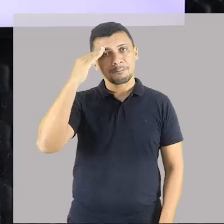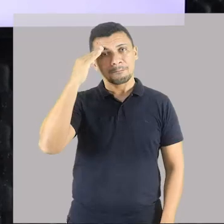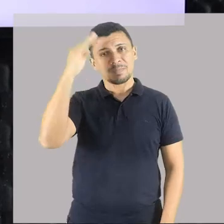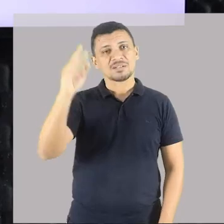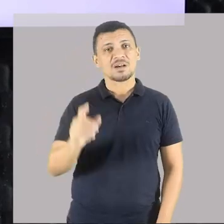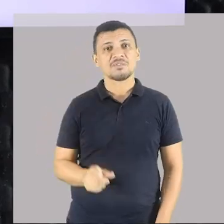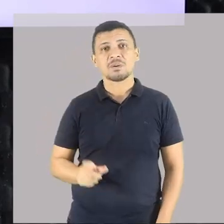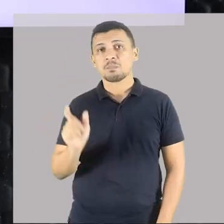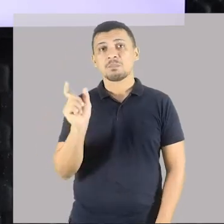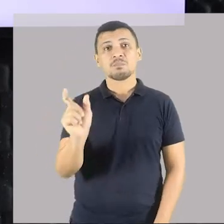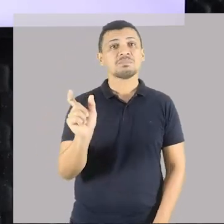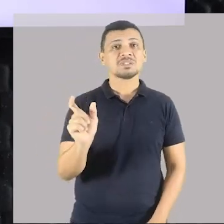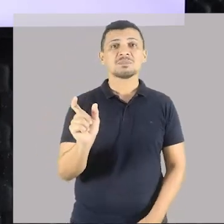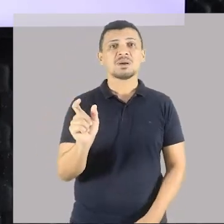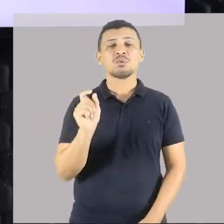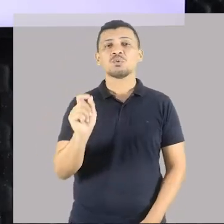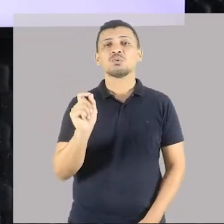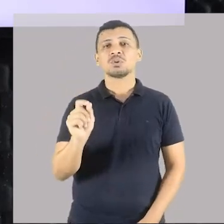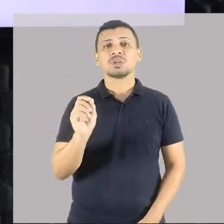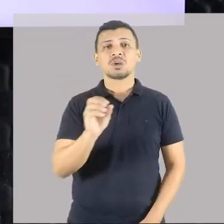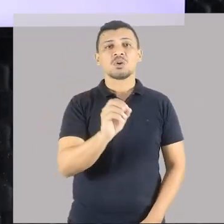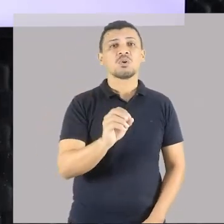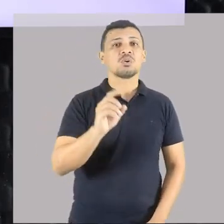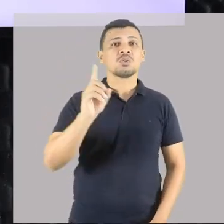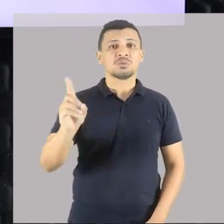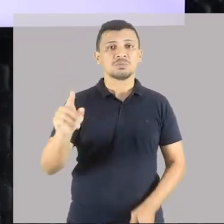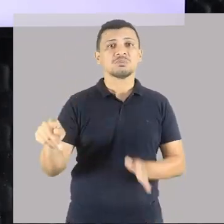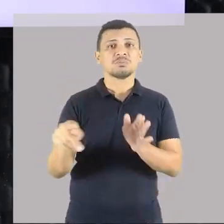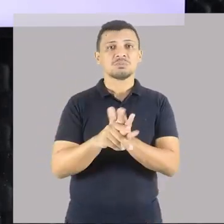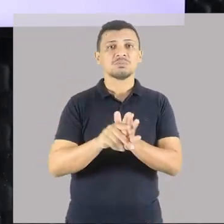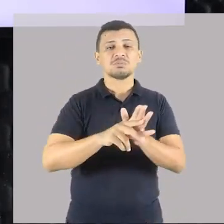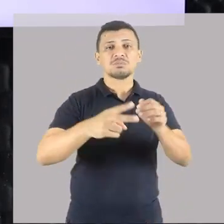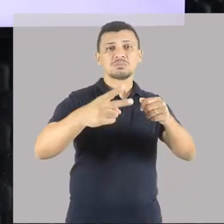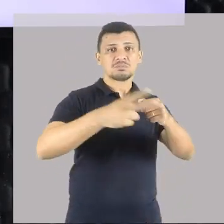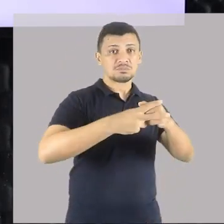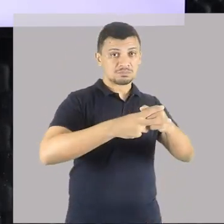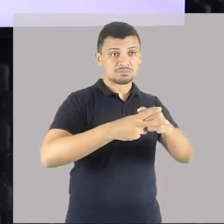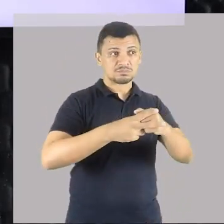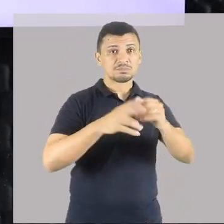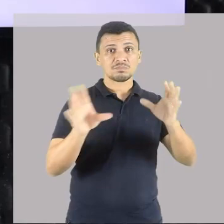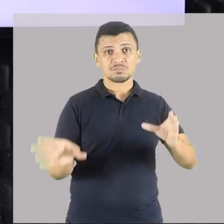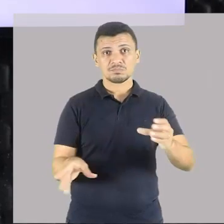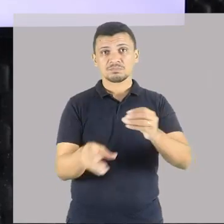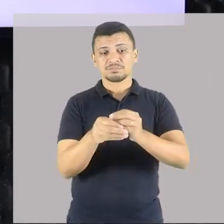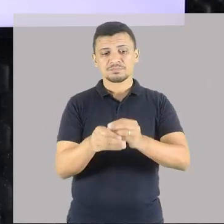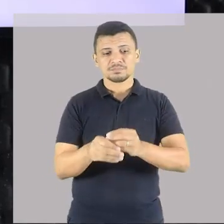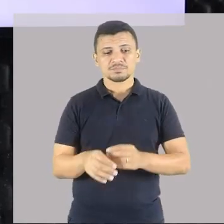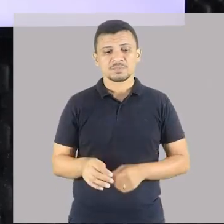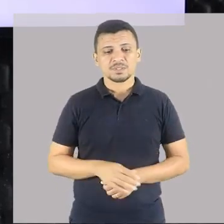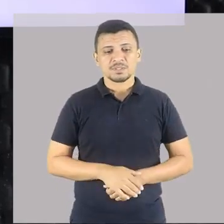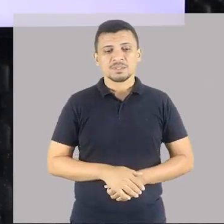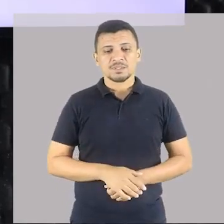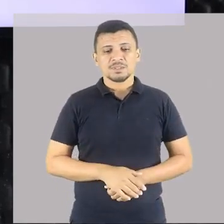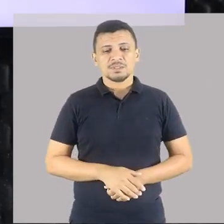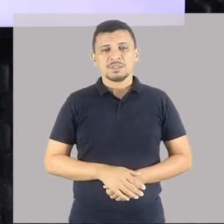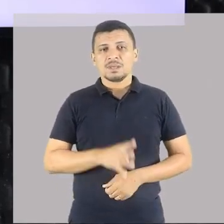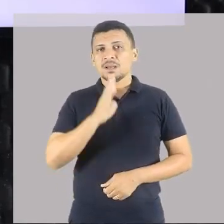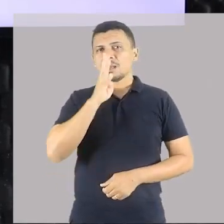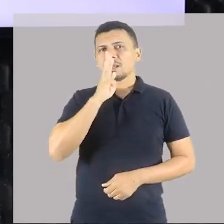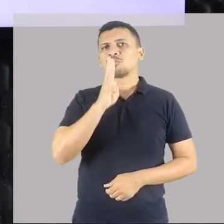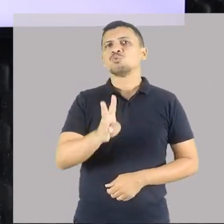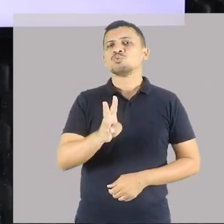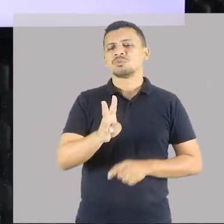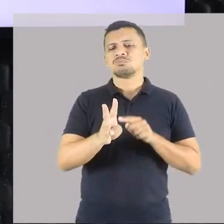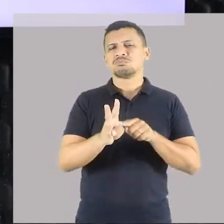oração? O que é o objeto? É o complemento do verbo, certo? Então, eu observo o verbo. acusam. Acusam